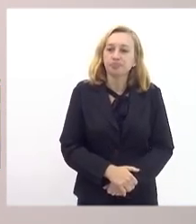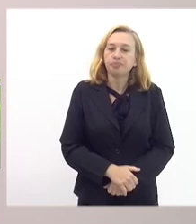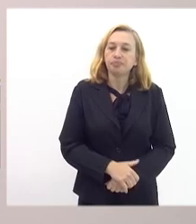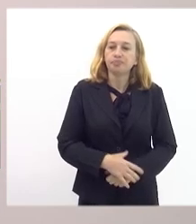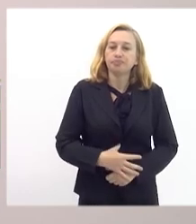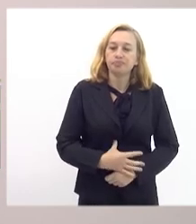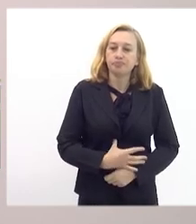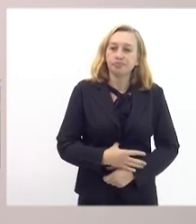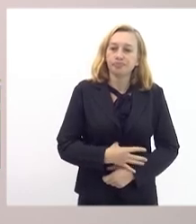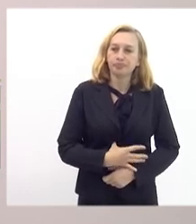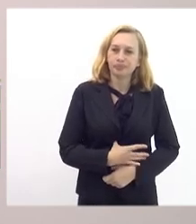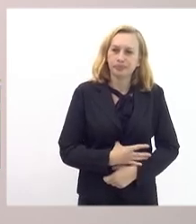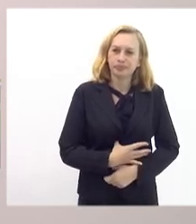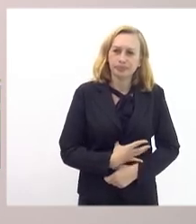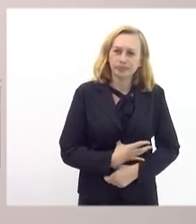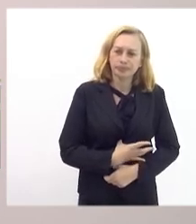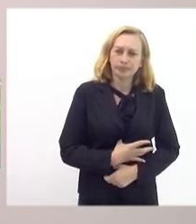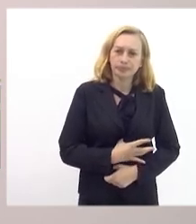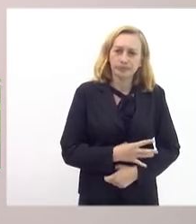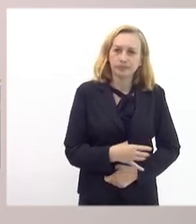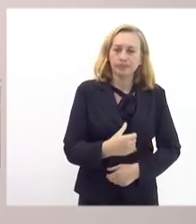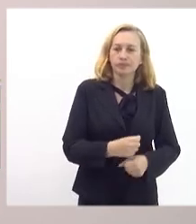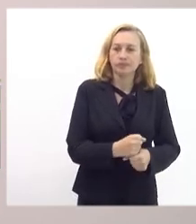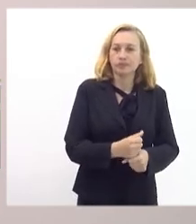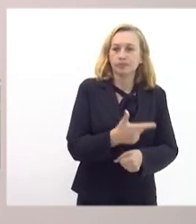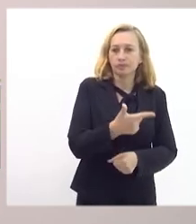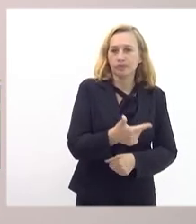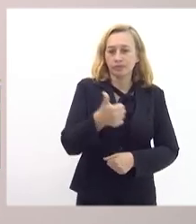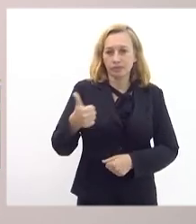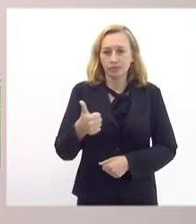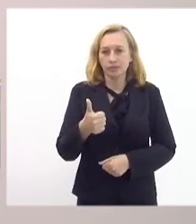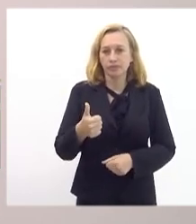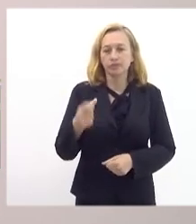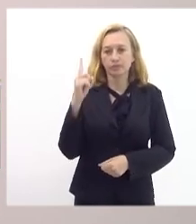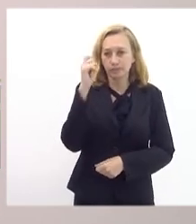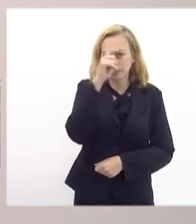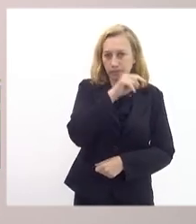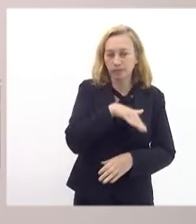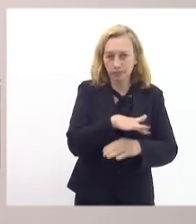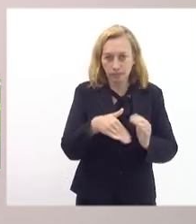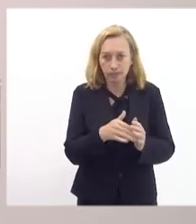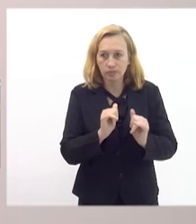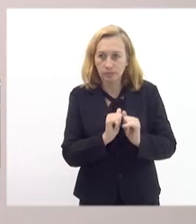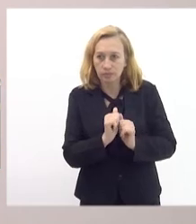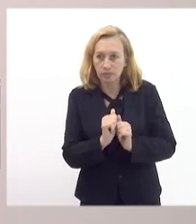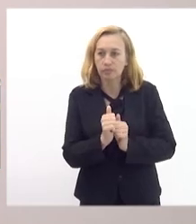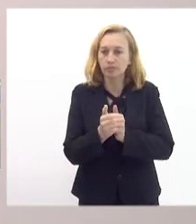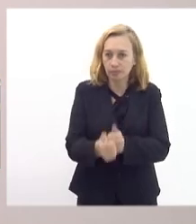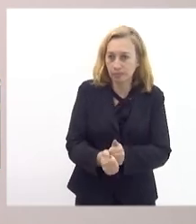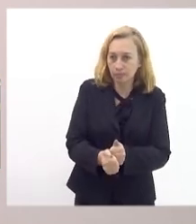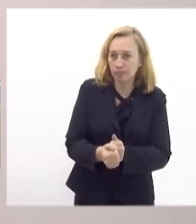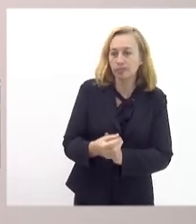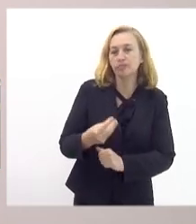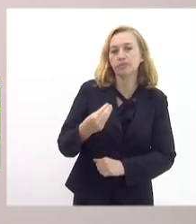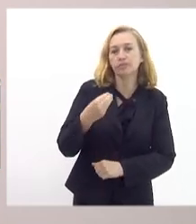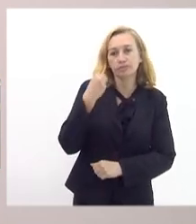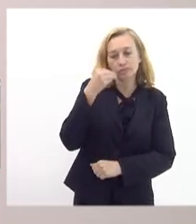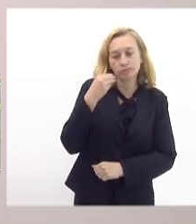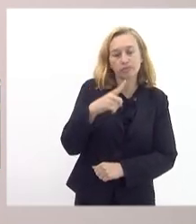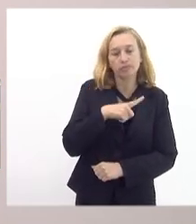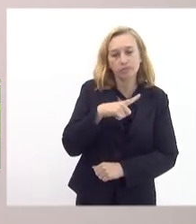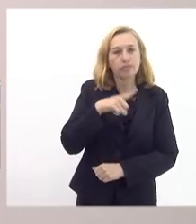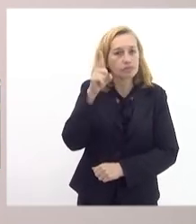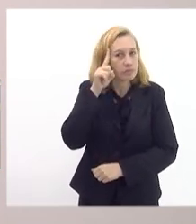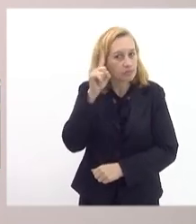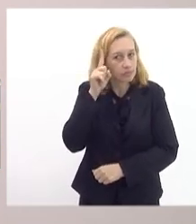a gente teve aí em 2021 ano muito difícil todos acompanharem e vivenciar estão ainda vivenciando né